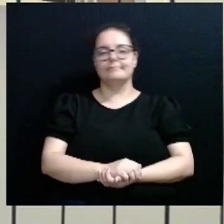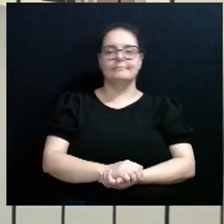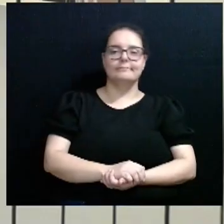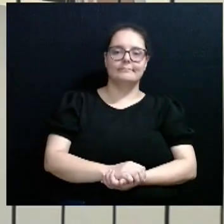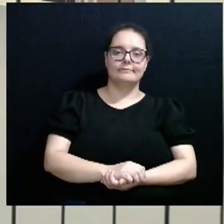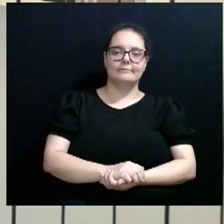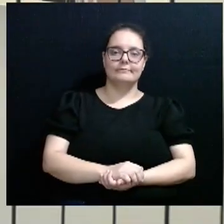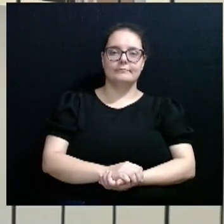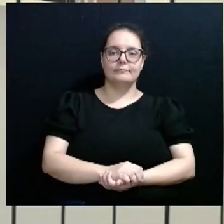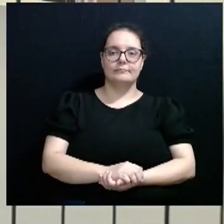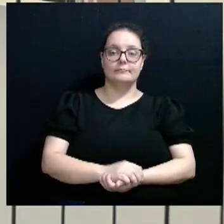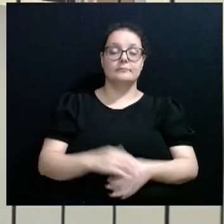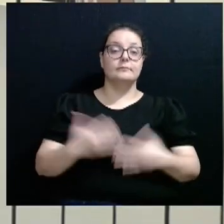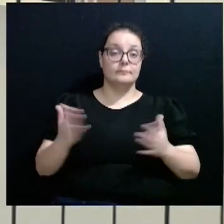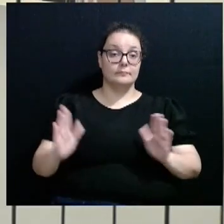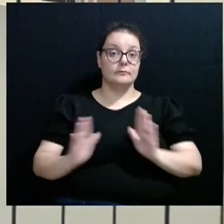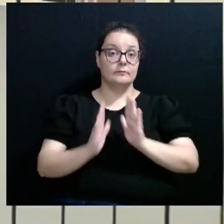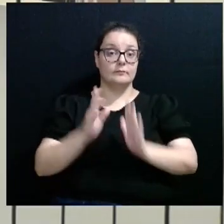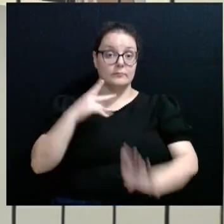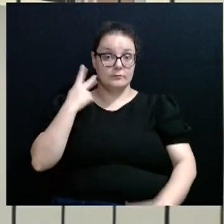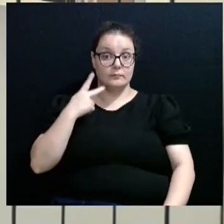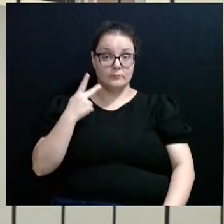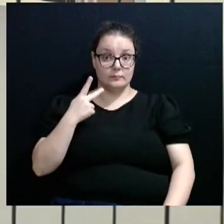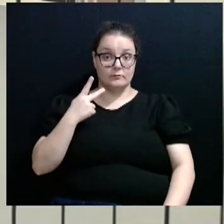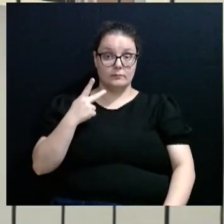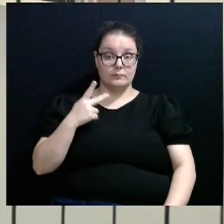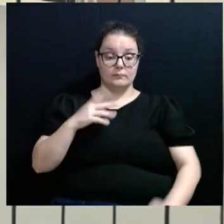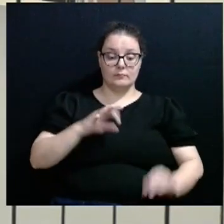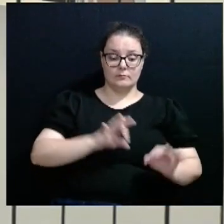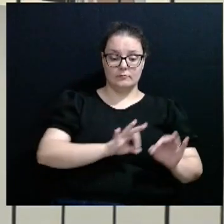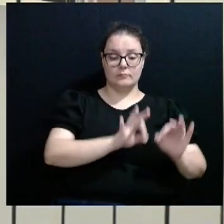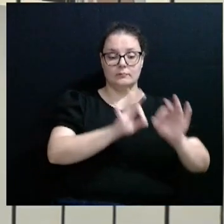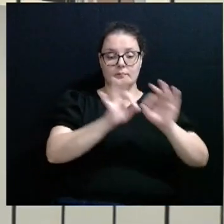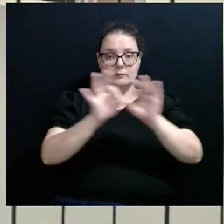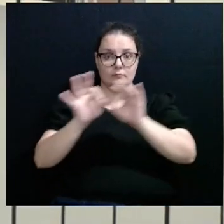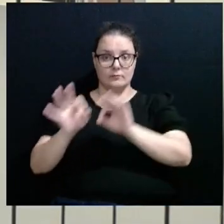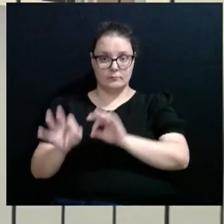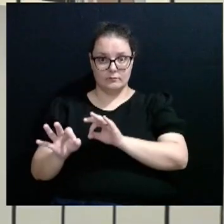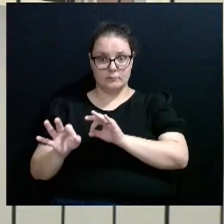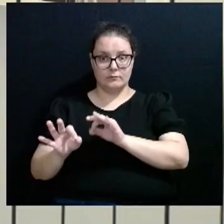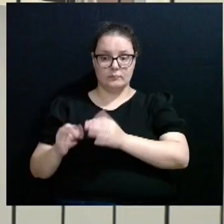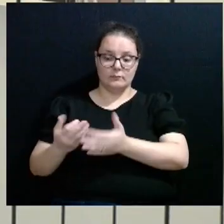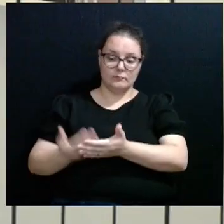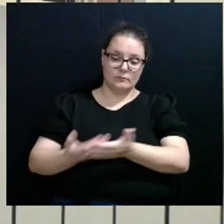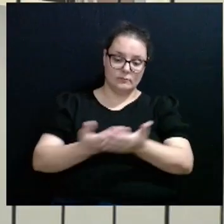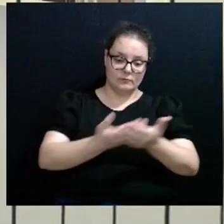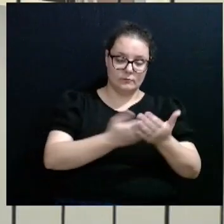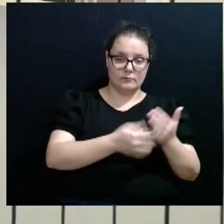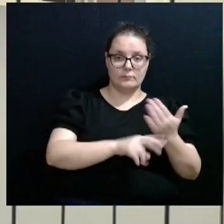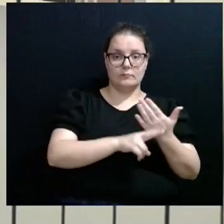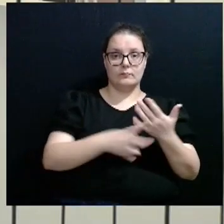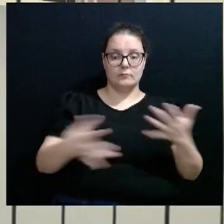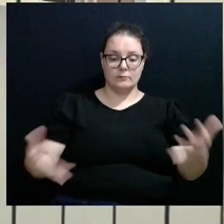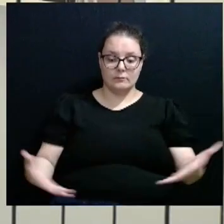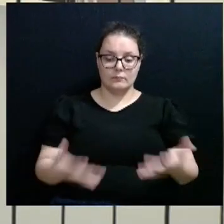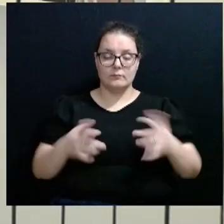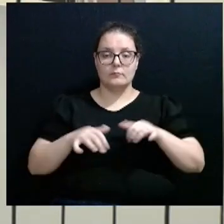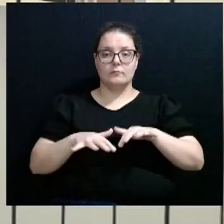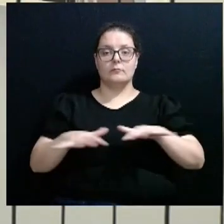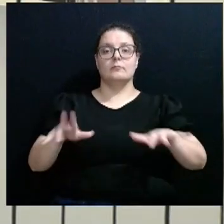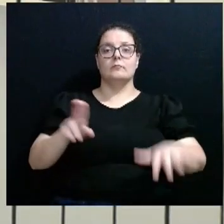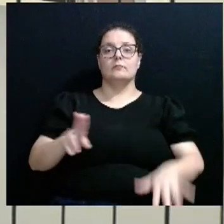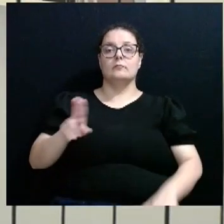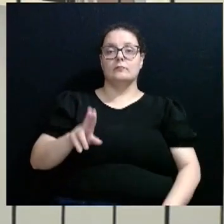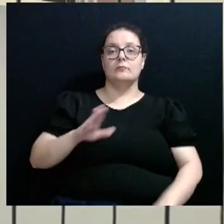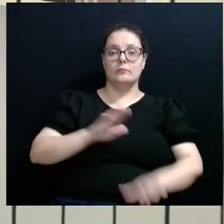A Frente Parlamentar para Acompanhamento, Estudo de Impacto e Fomento à Implementação da Atividade